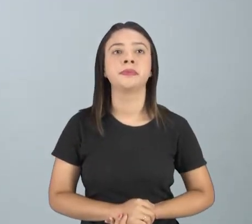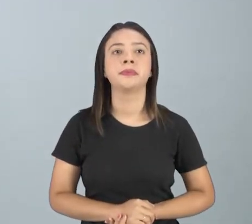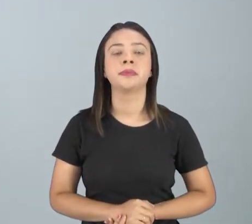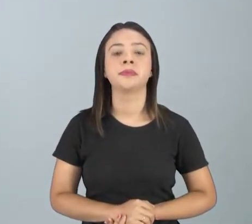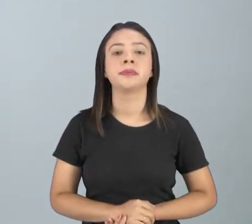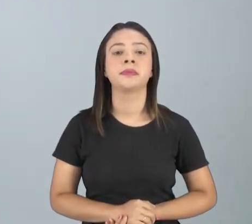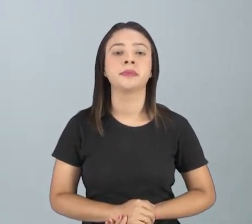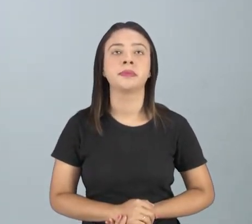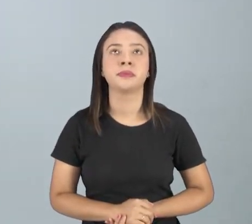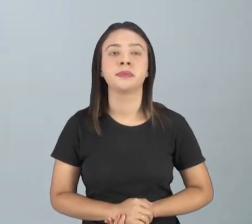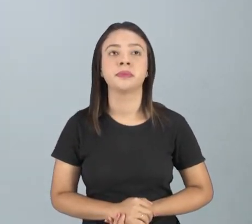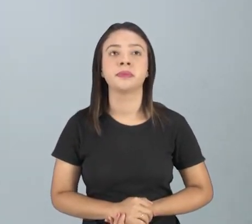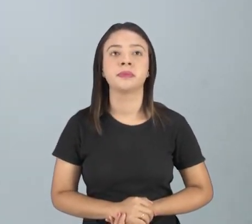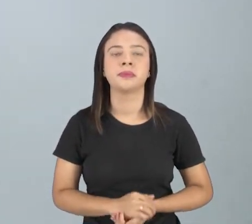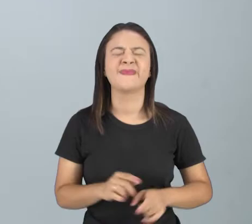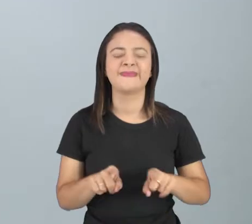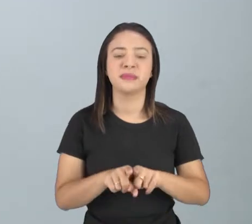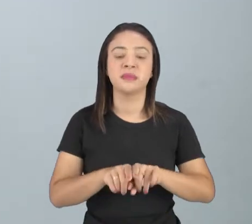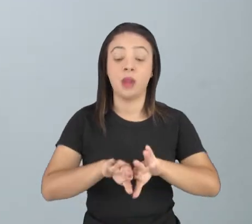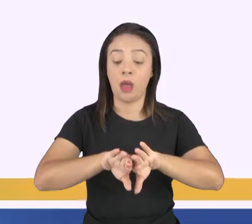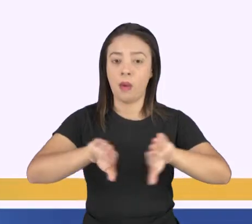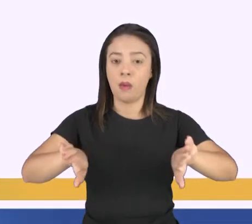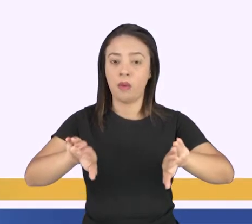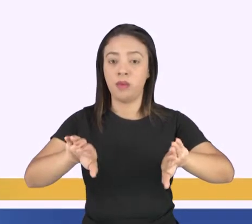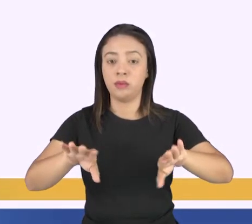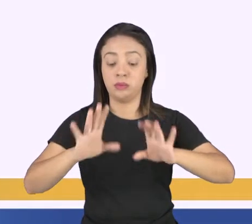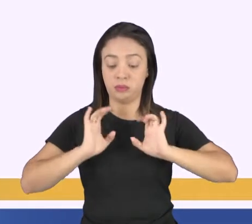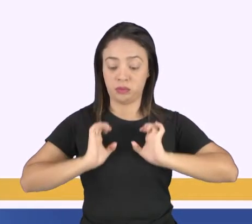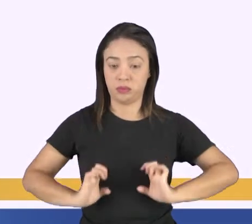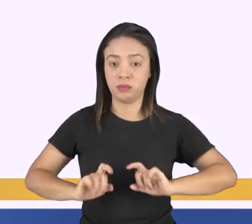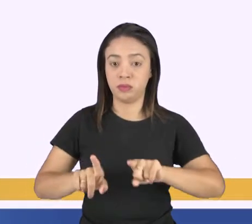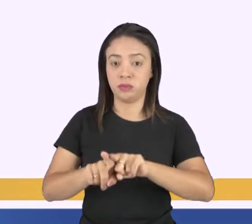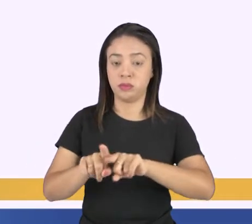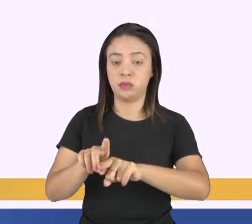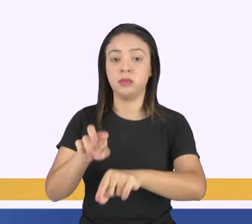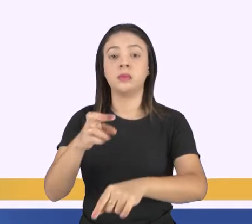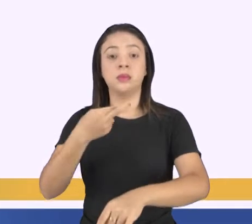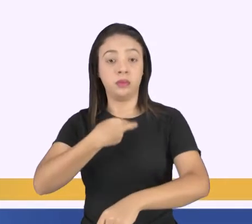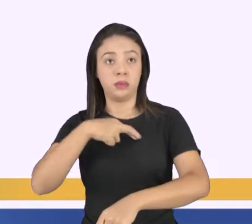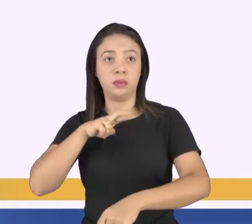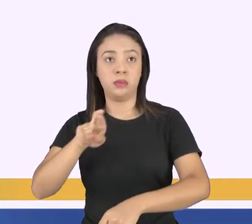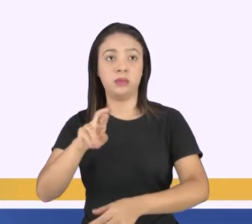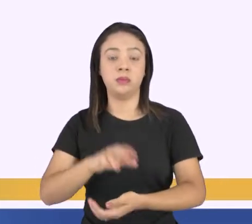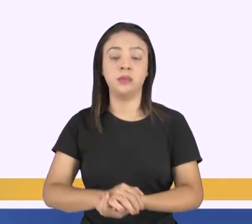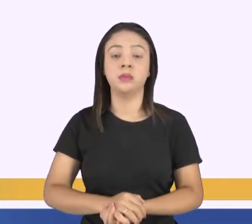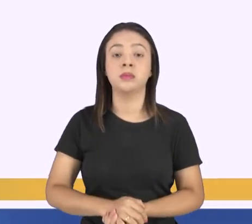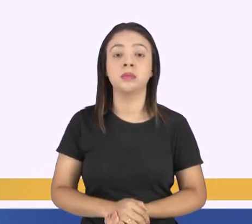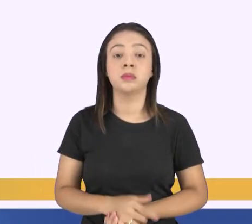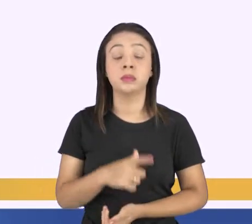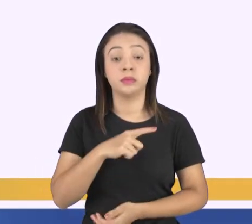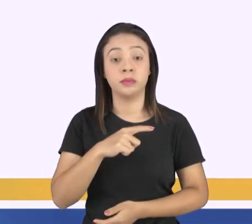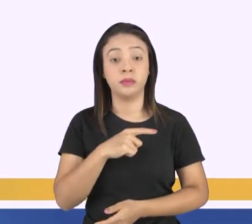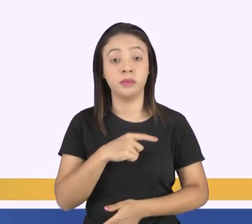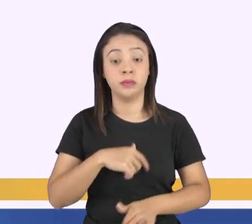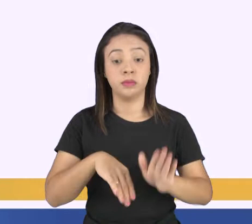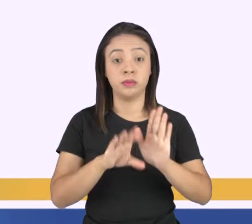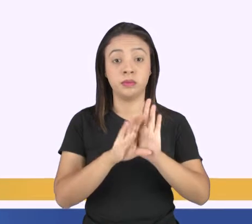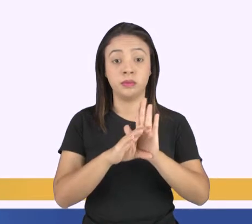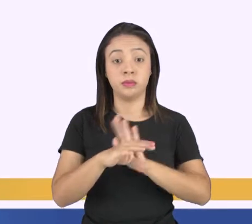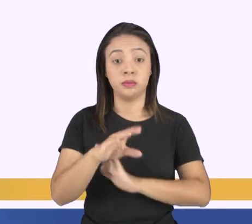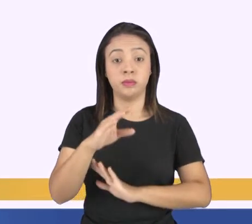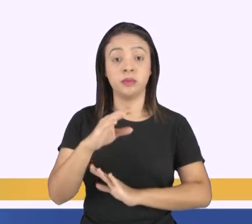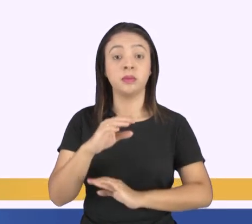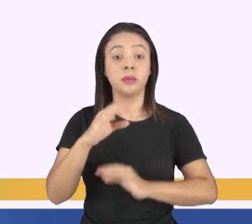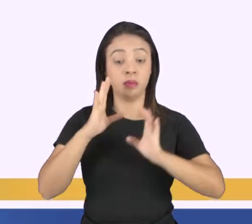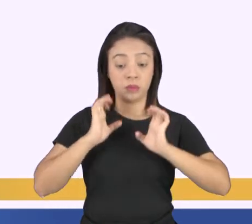lá. Distinção entre ética e religião. Nós vamos ter princípios éticos e princípio religioso.